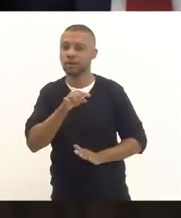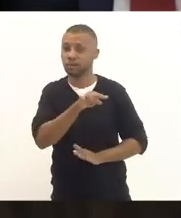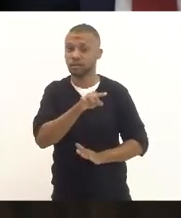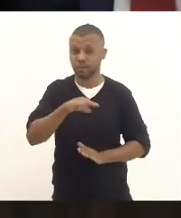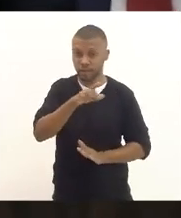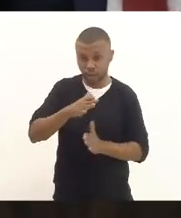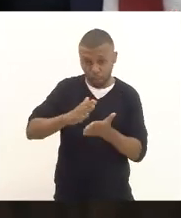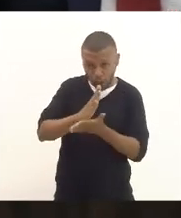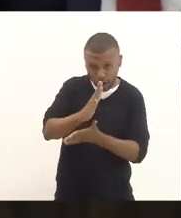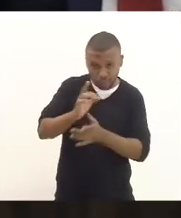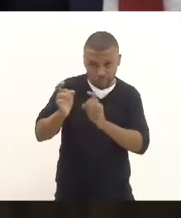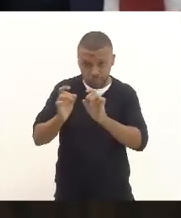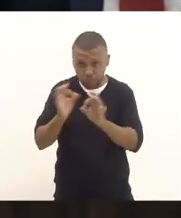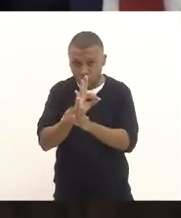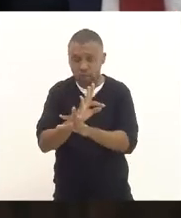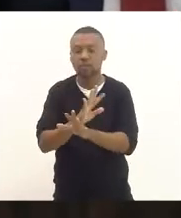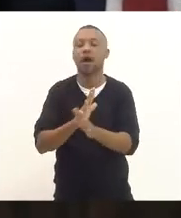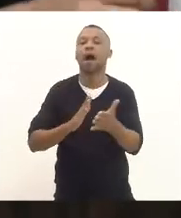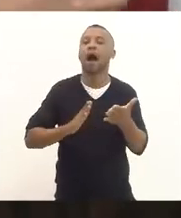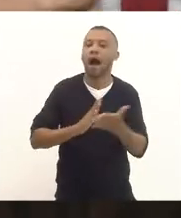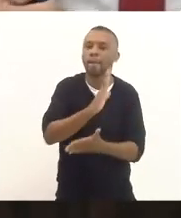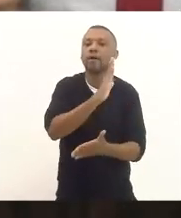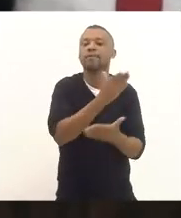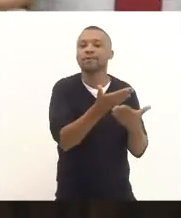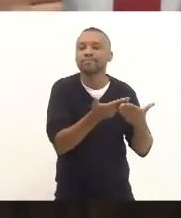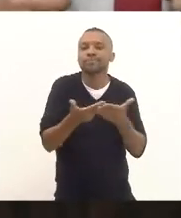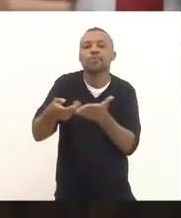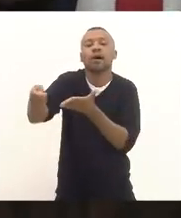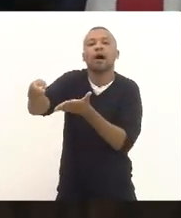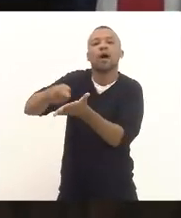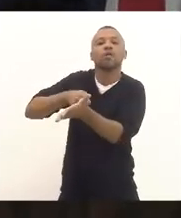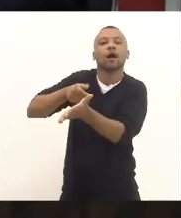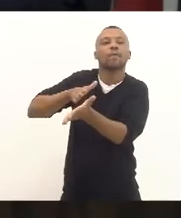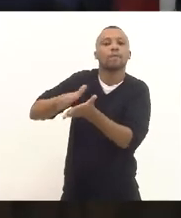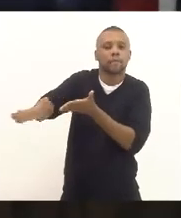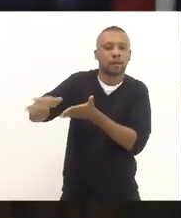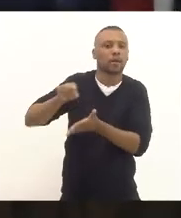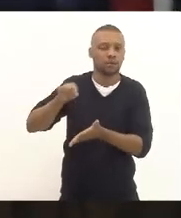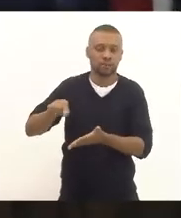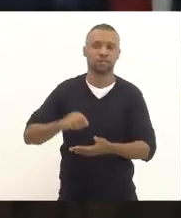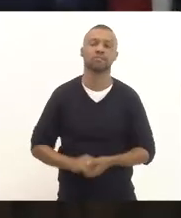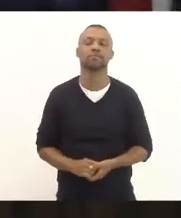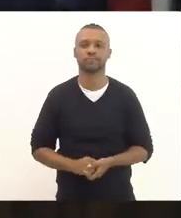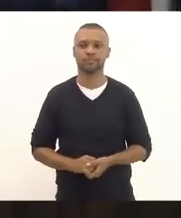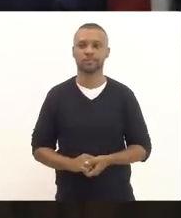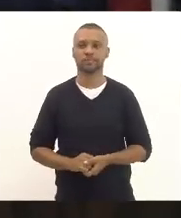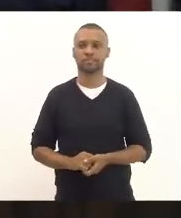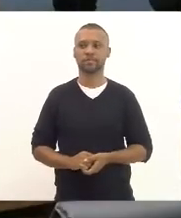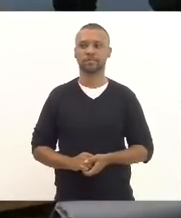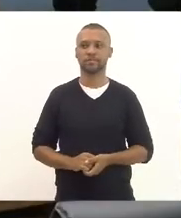que aprovam permaneçam Como estão aprovado vai a autógrafo 1